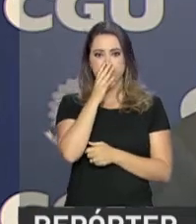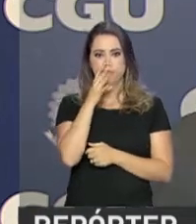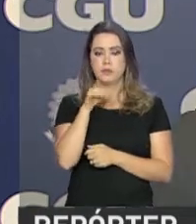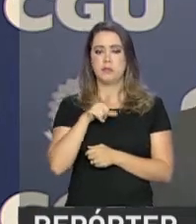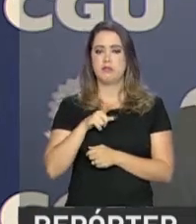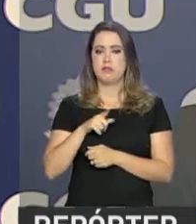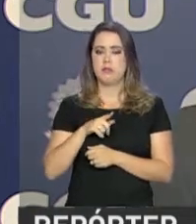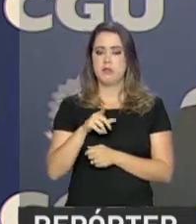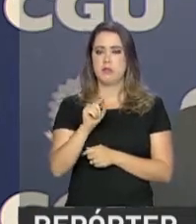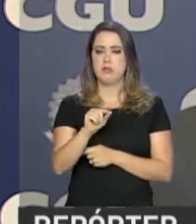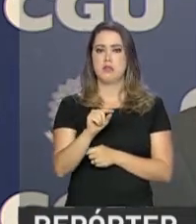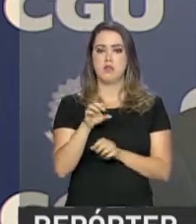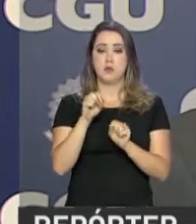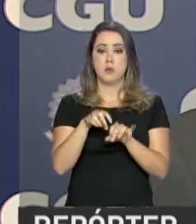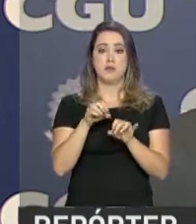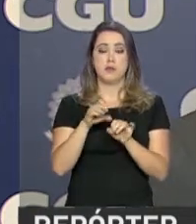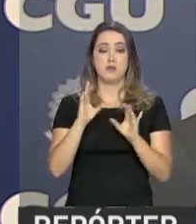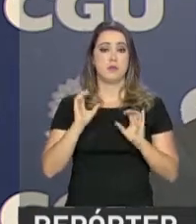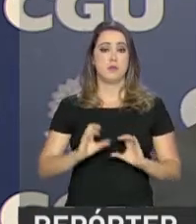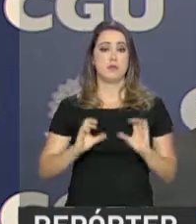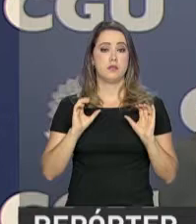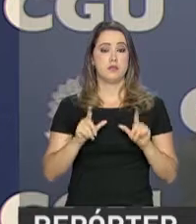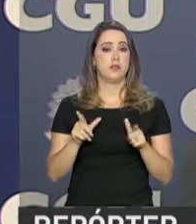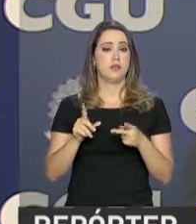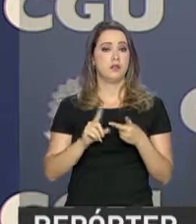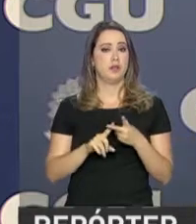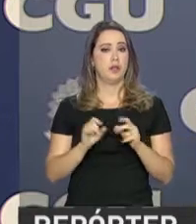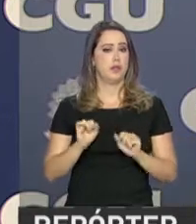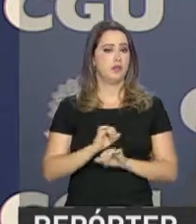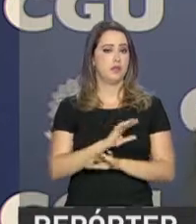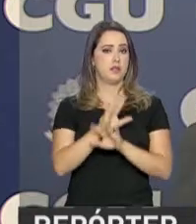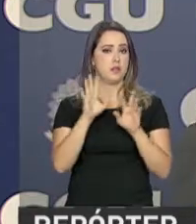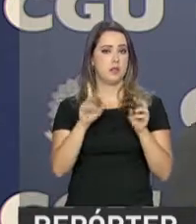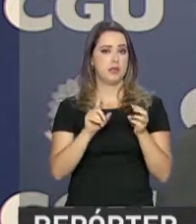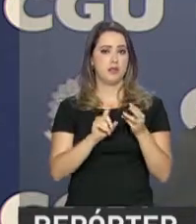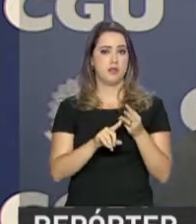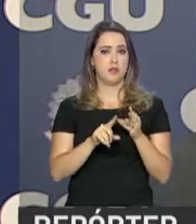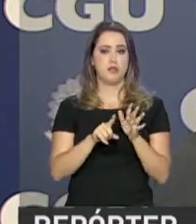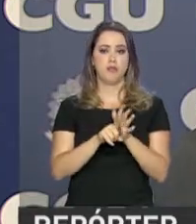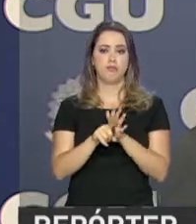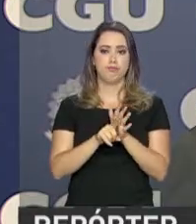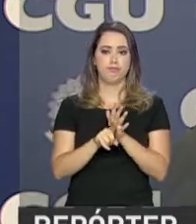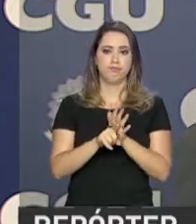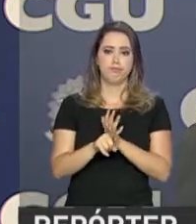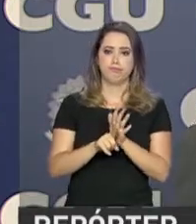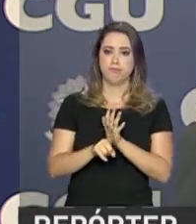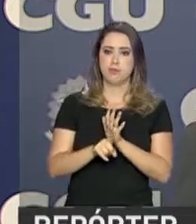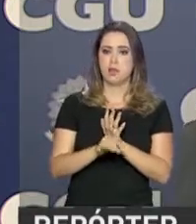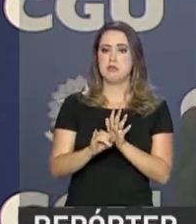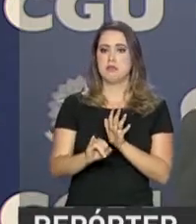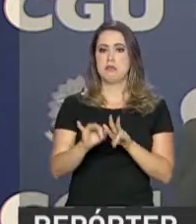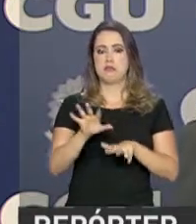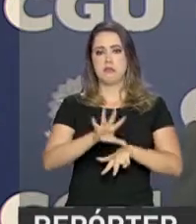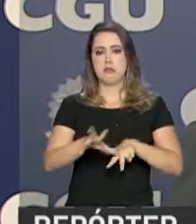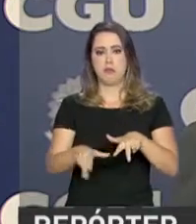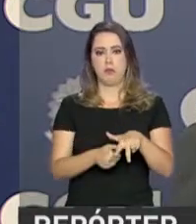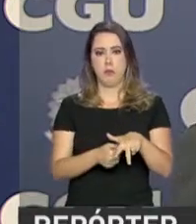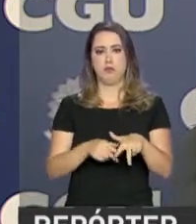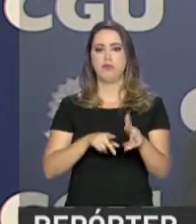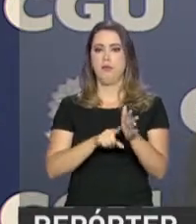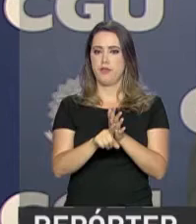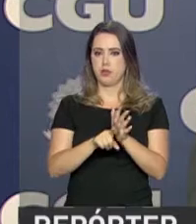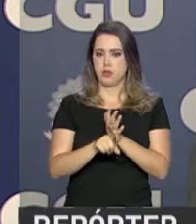cidadã. Temos a parte de transparência, a nossa parte investigativa de casos de corrupção. Eu acho que a gente